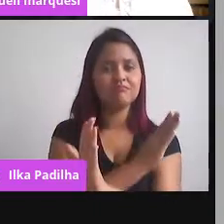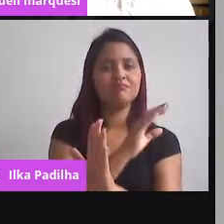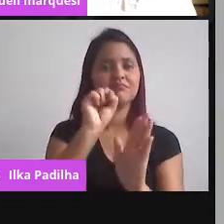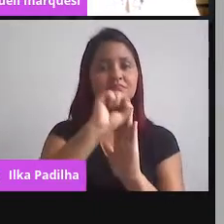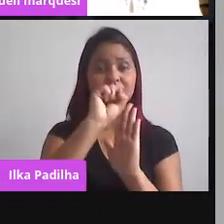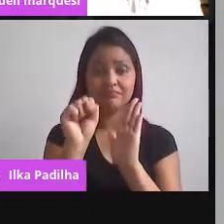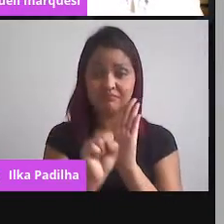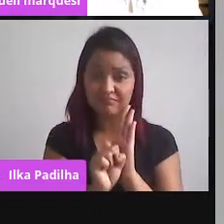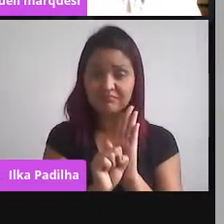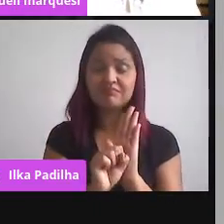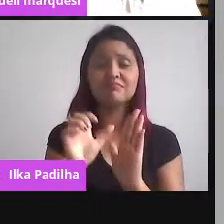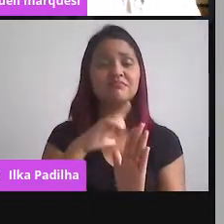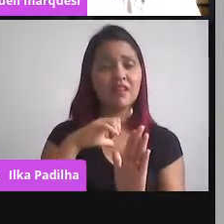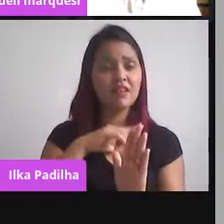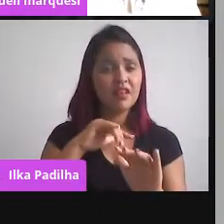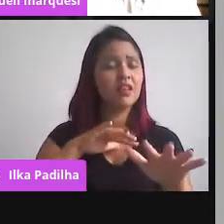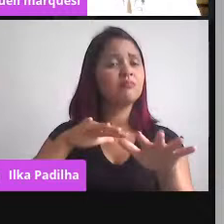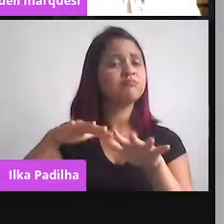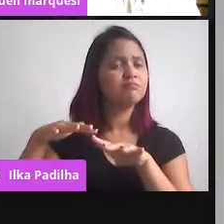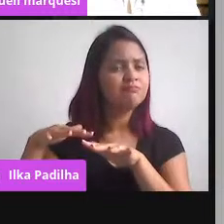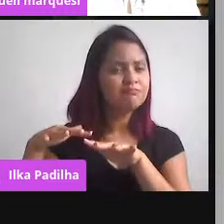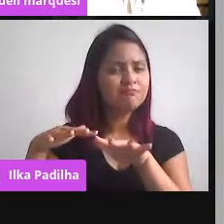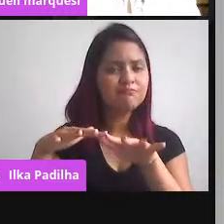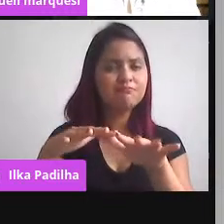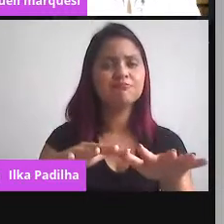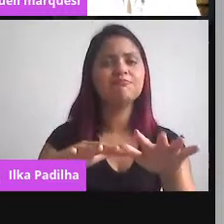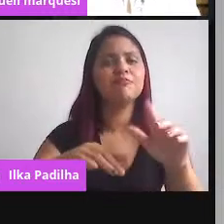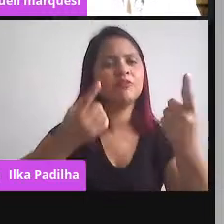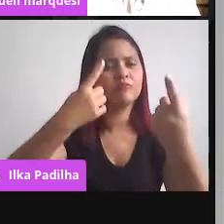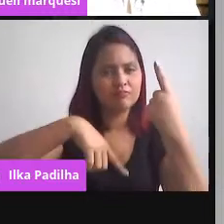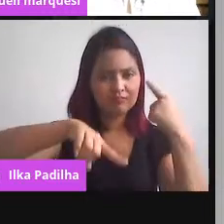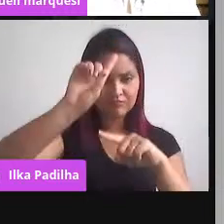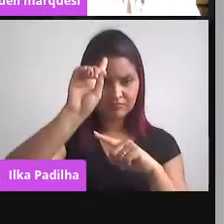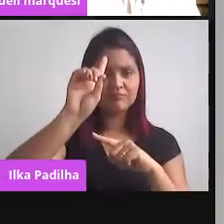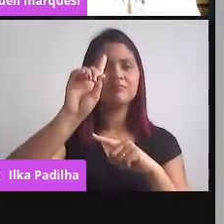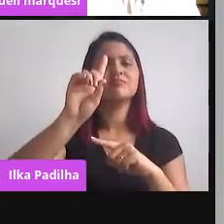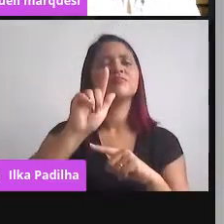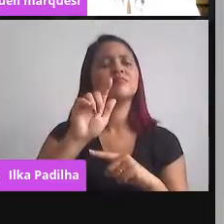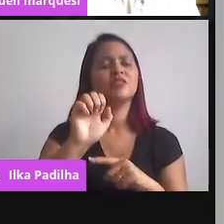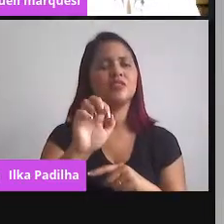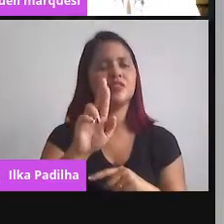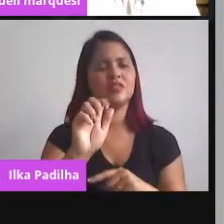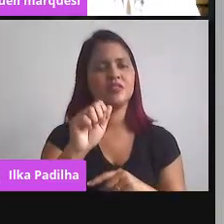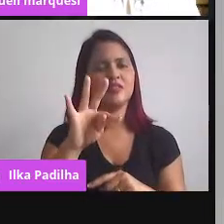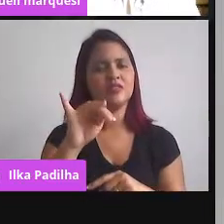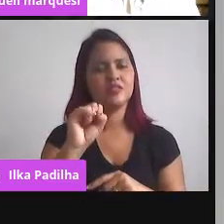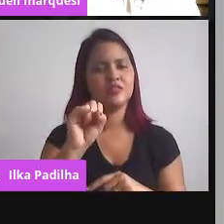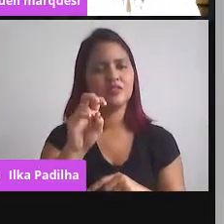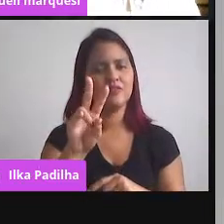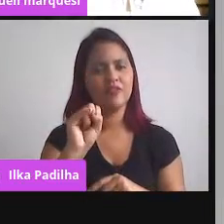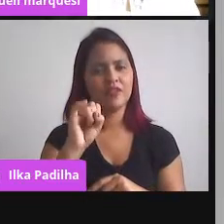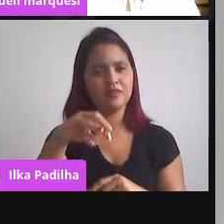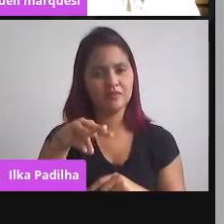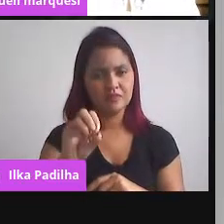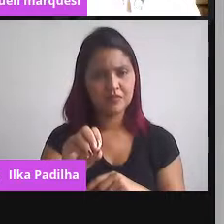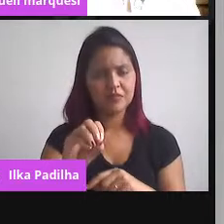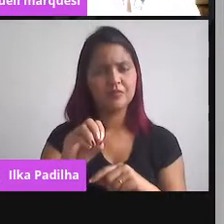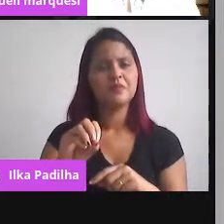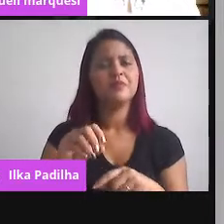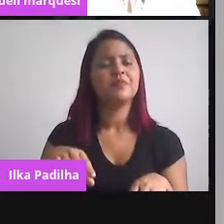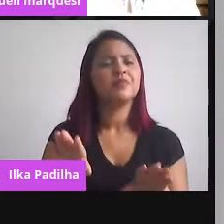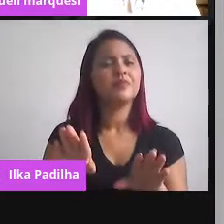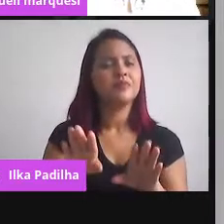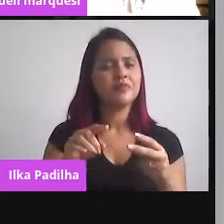tanto o movimento gerativo transformacional, que passou para a questão da sentença, o movimento